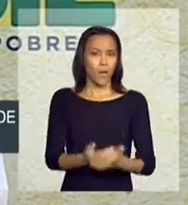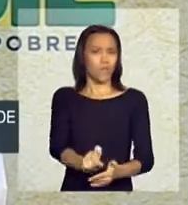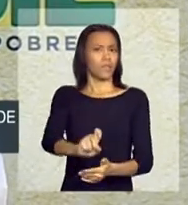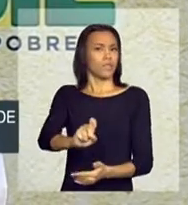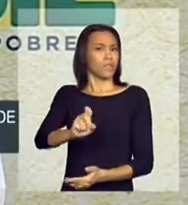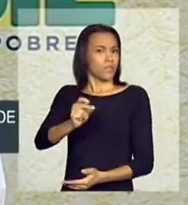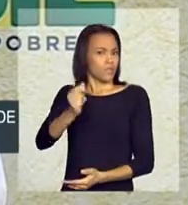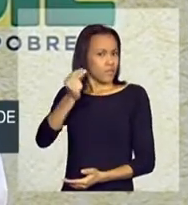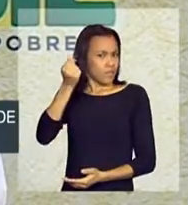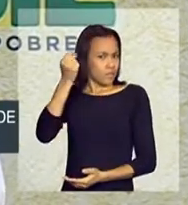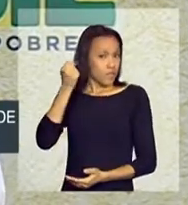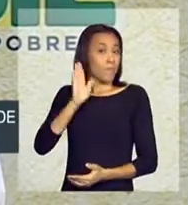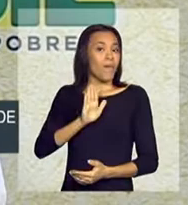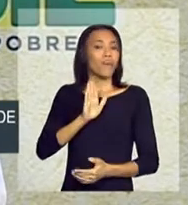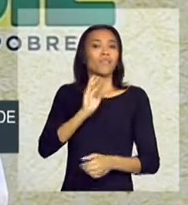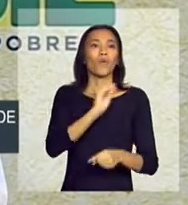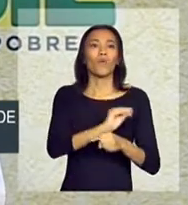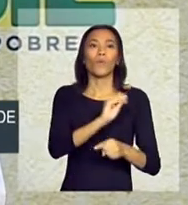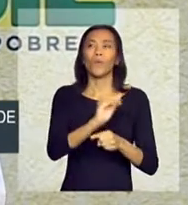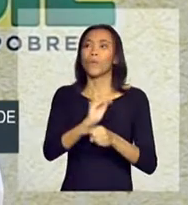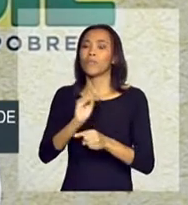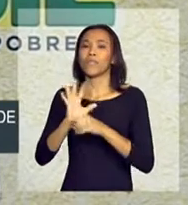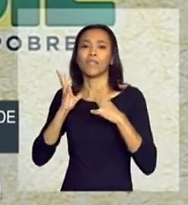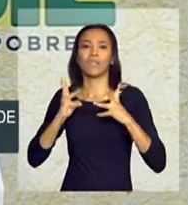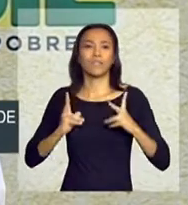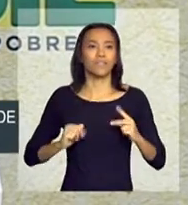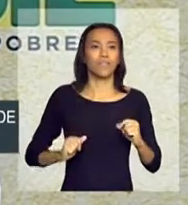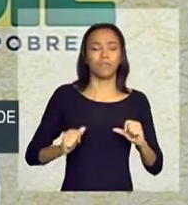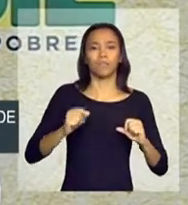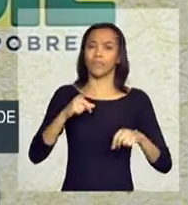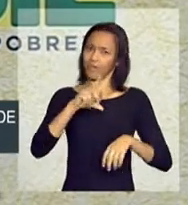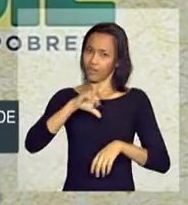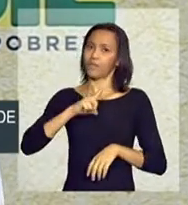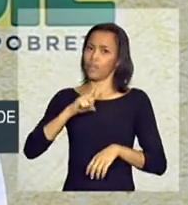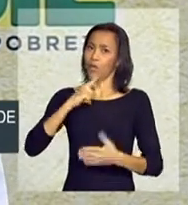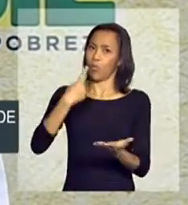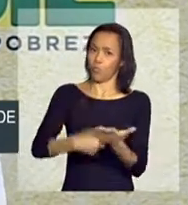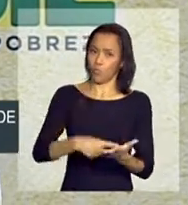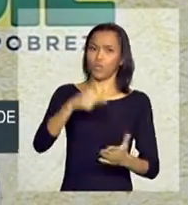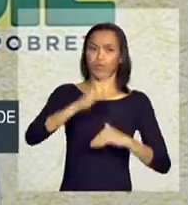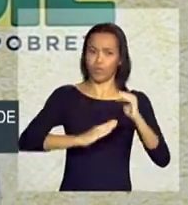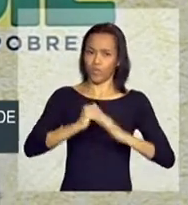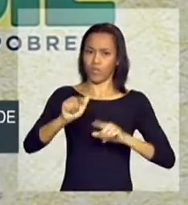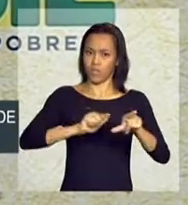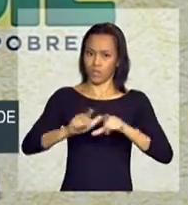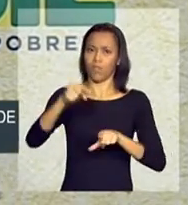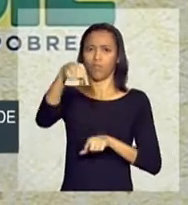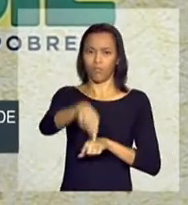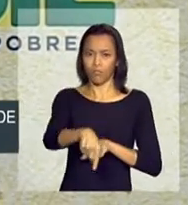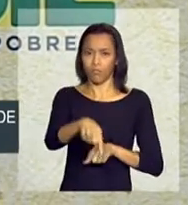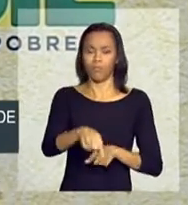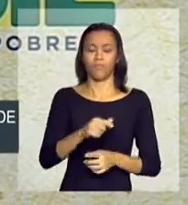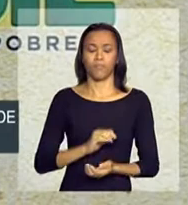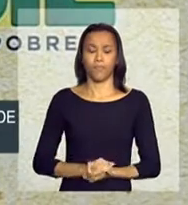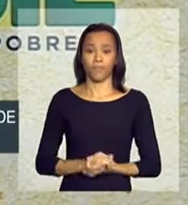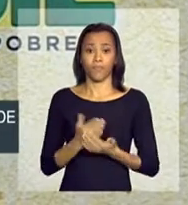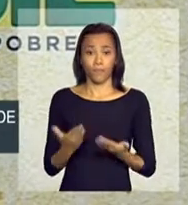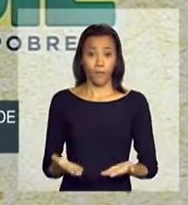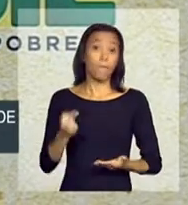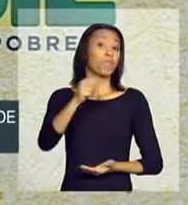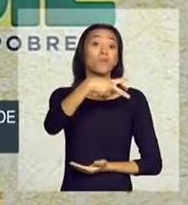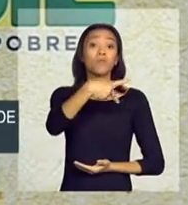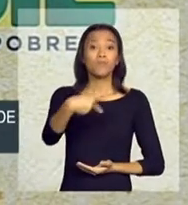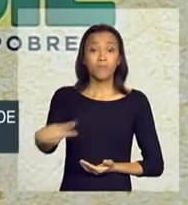antiga mas que ela muito bem cuidada com muito carinho muito compromisso dos profissionais que trabalham nos